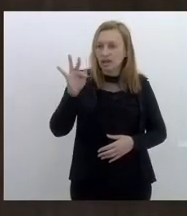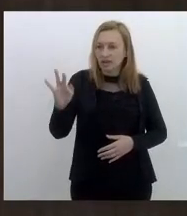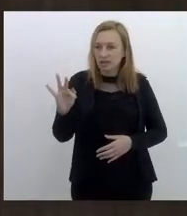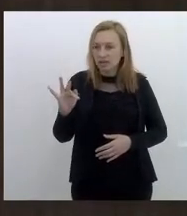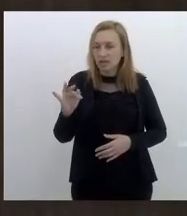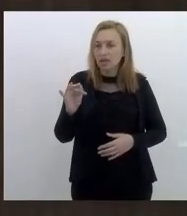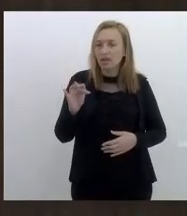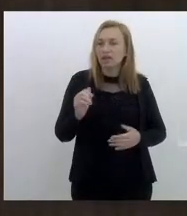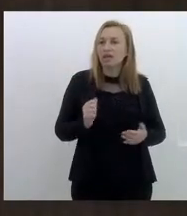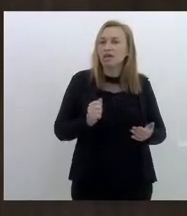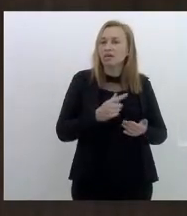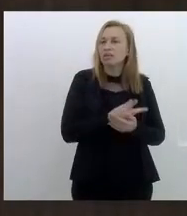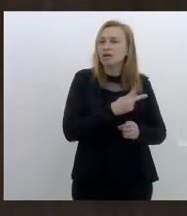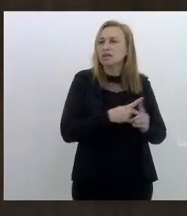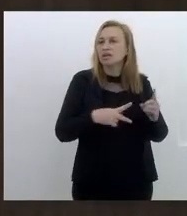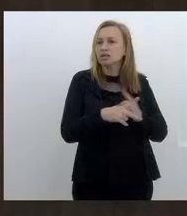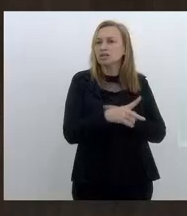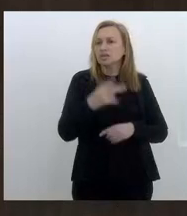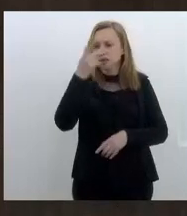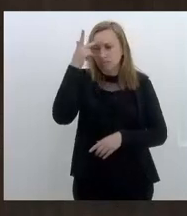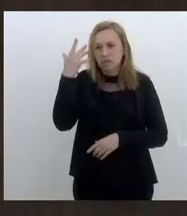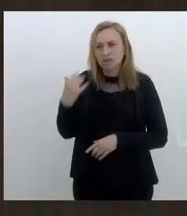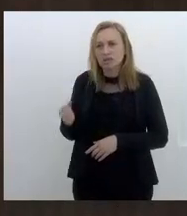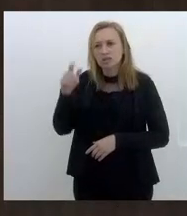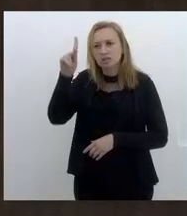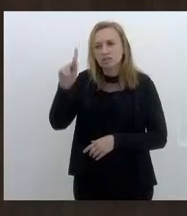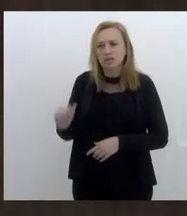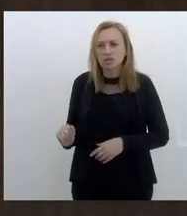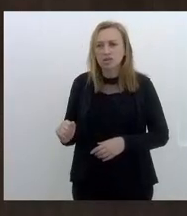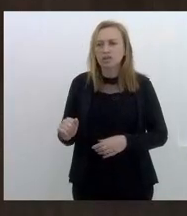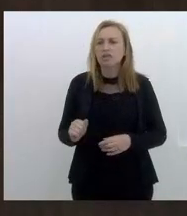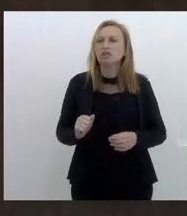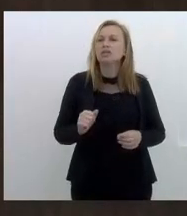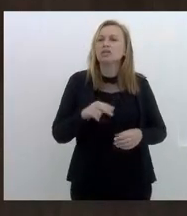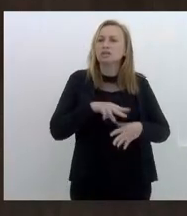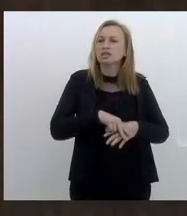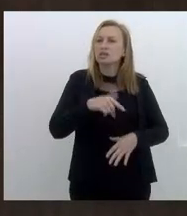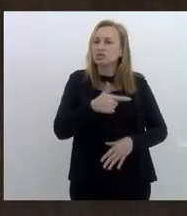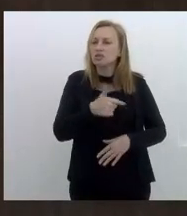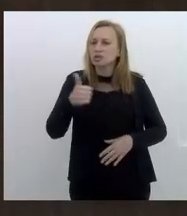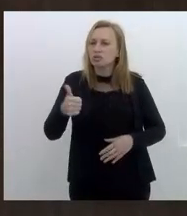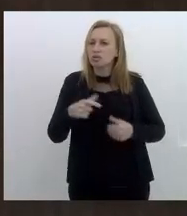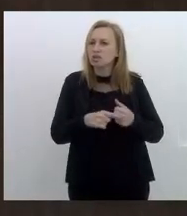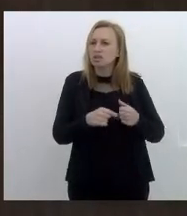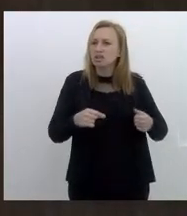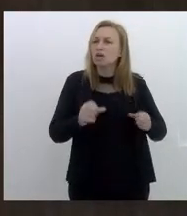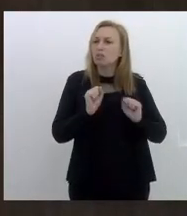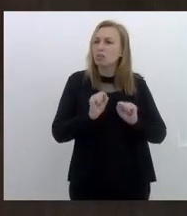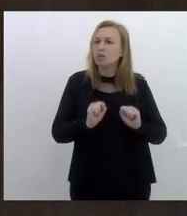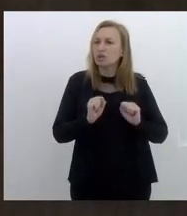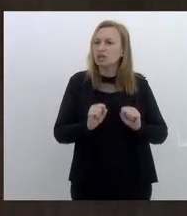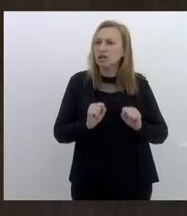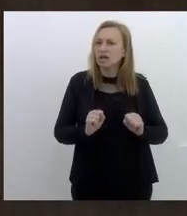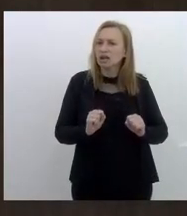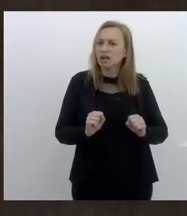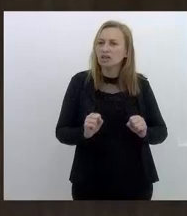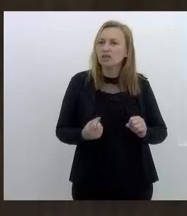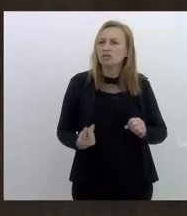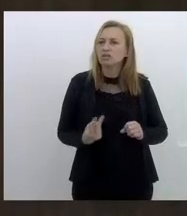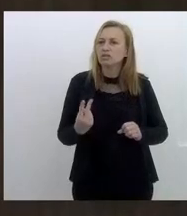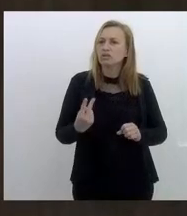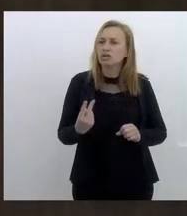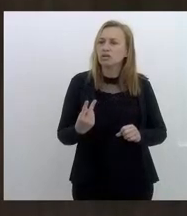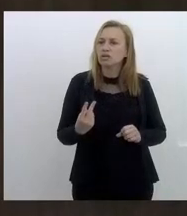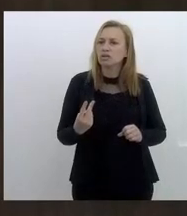a contribuição ordinária dos aposentados e pensionistas de que trata o inciso 21 deste artigo poderá incidir sobre o valor